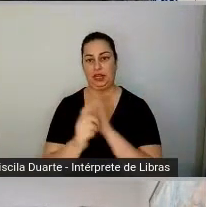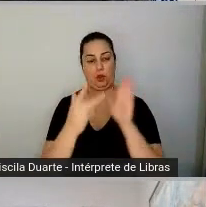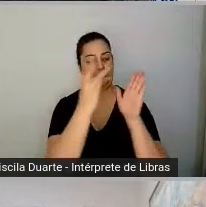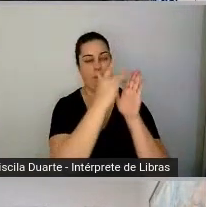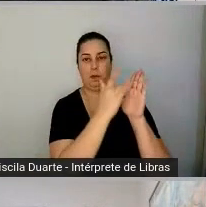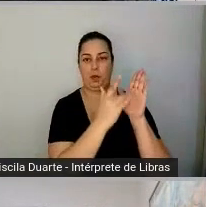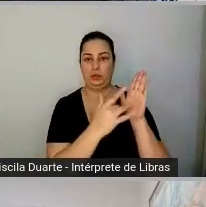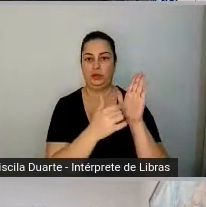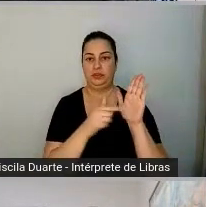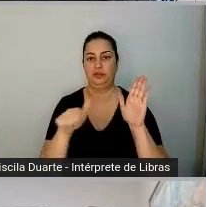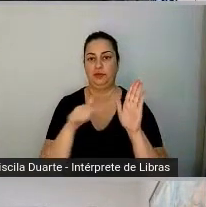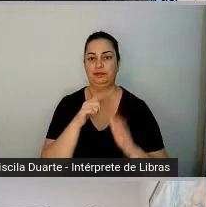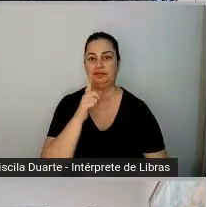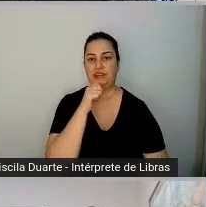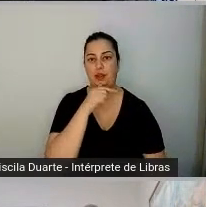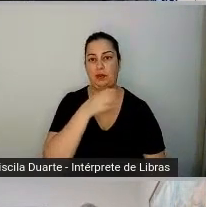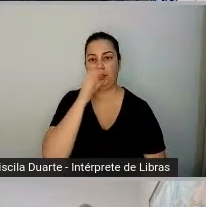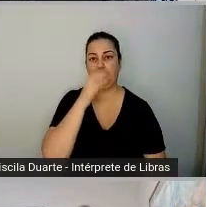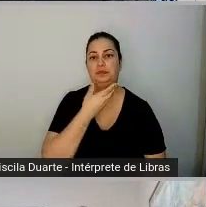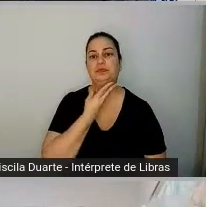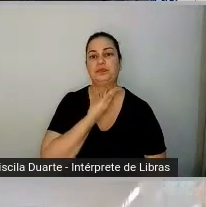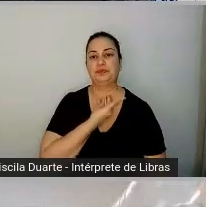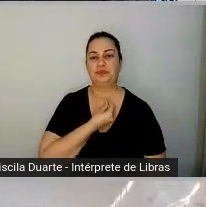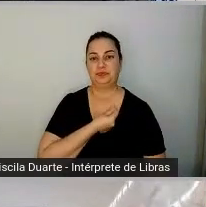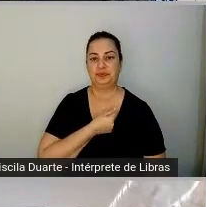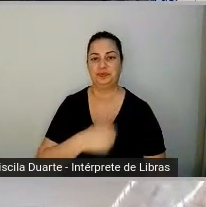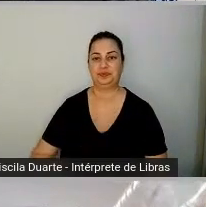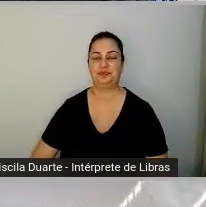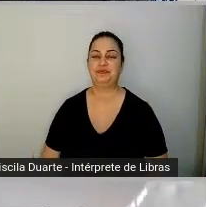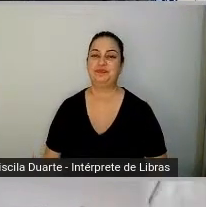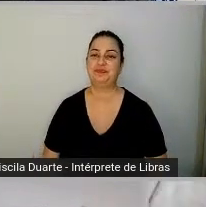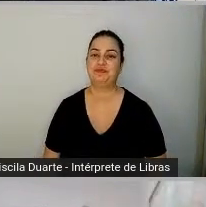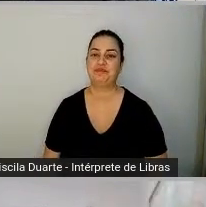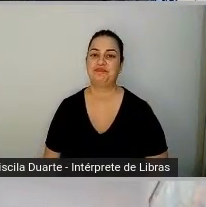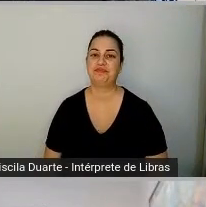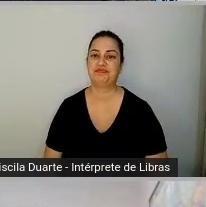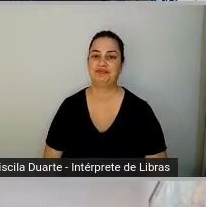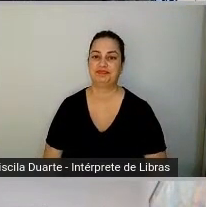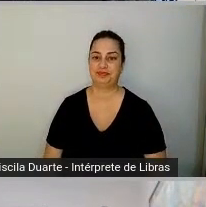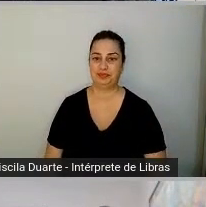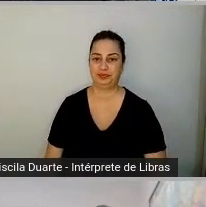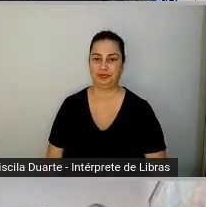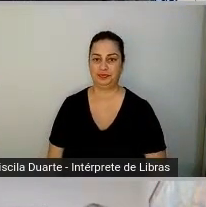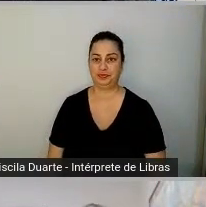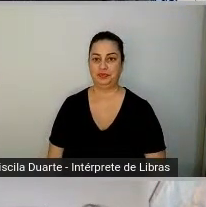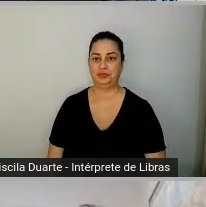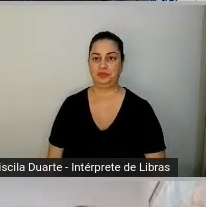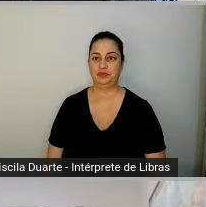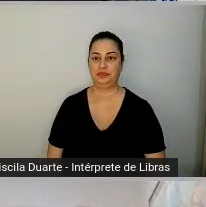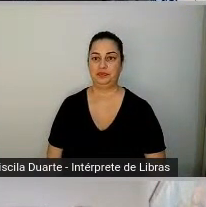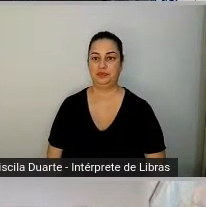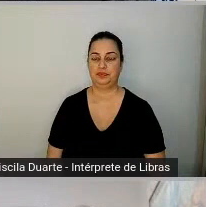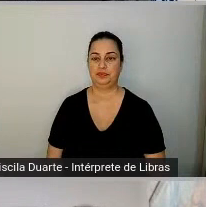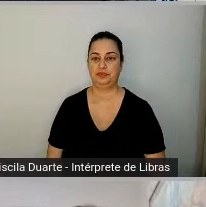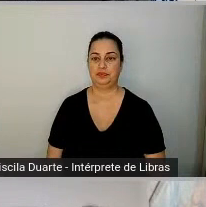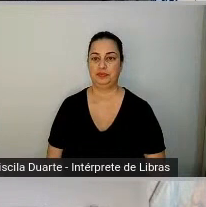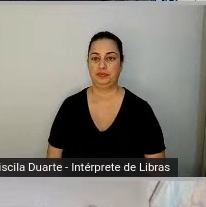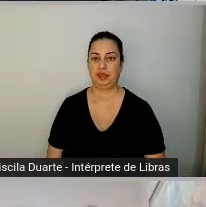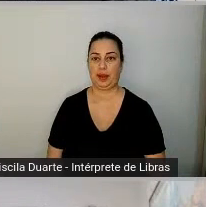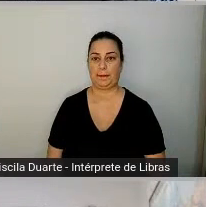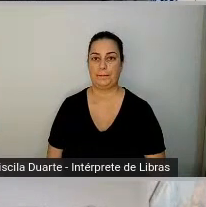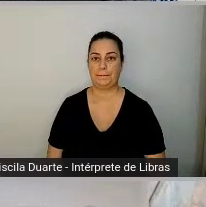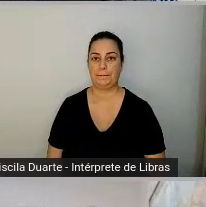o clima está meio frio aqui, peraí.